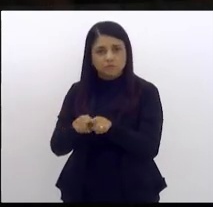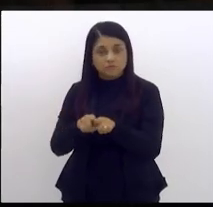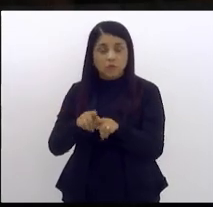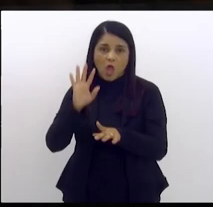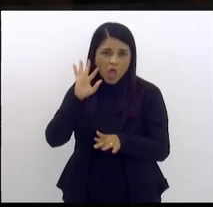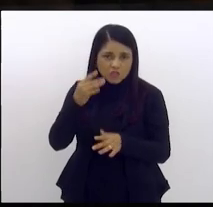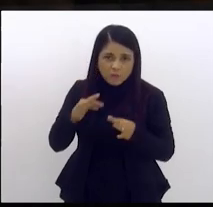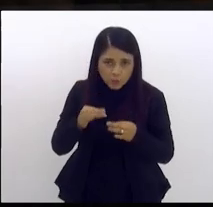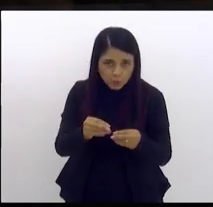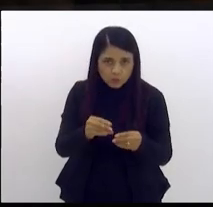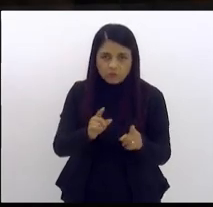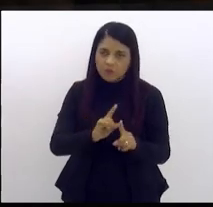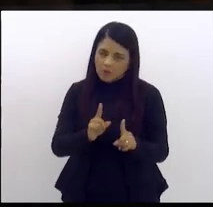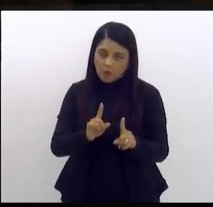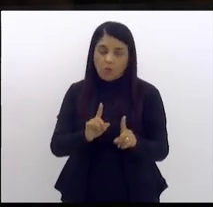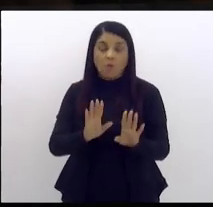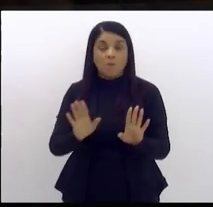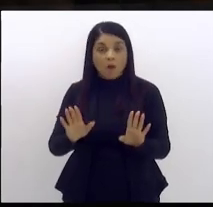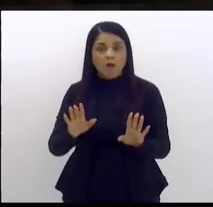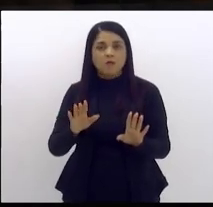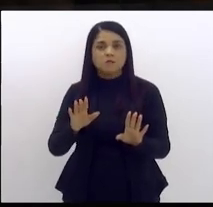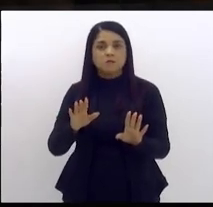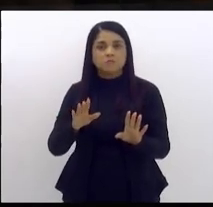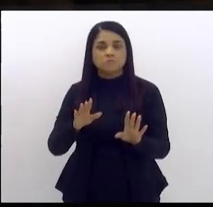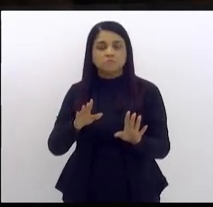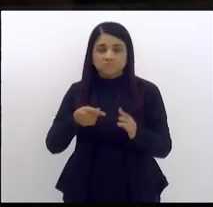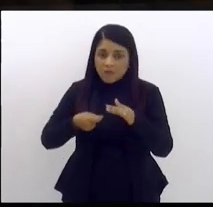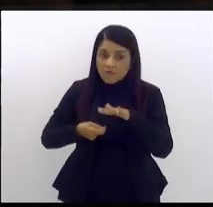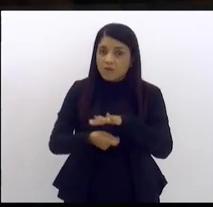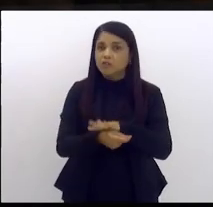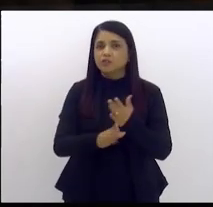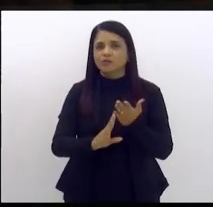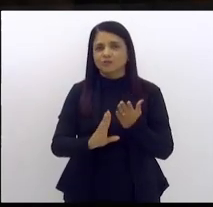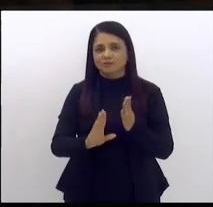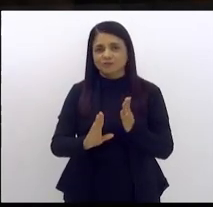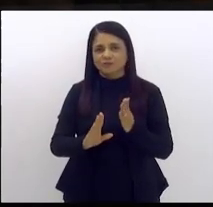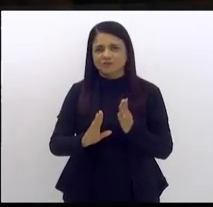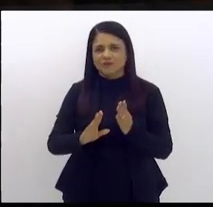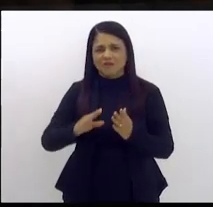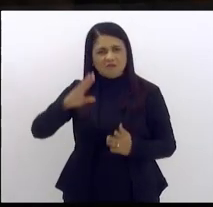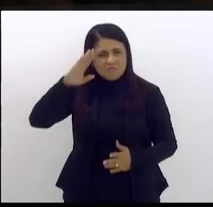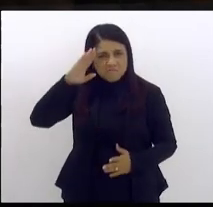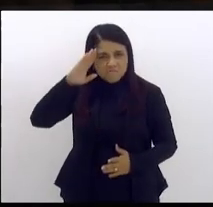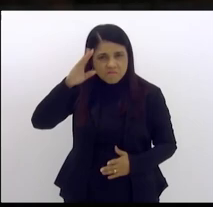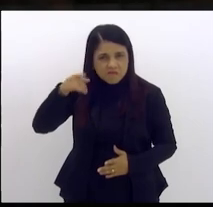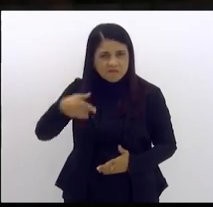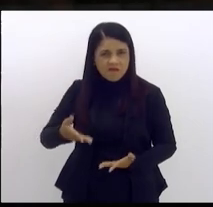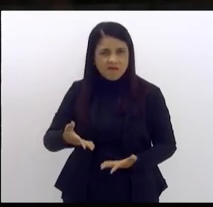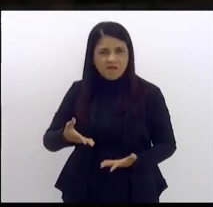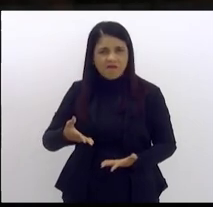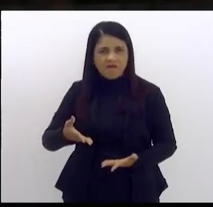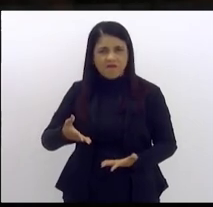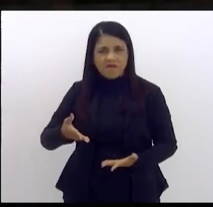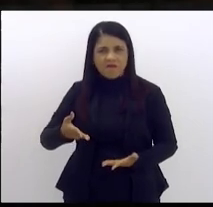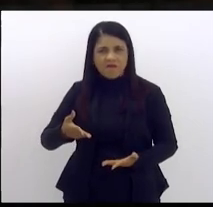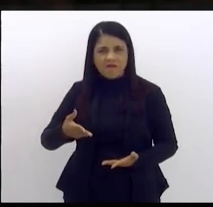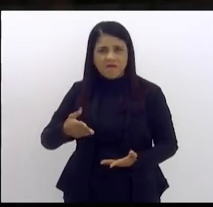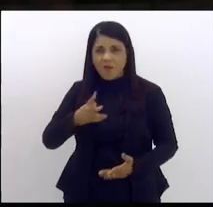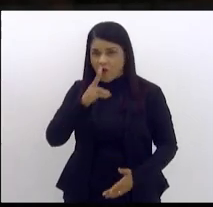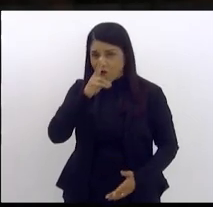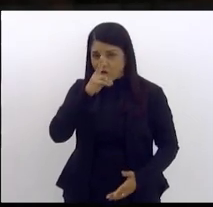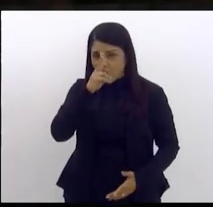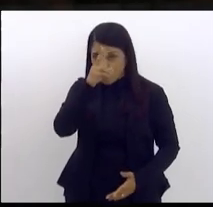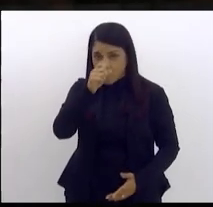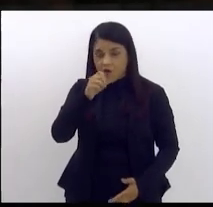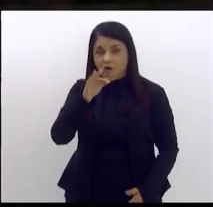não resolveu mas isso é eficiente agora mandar e o o mandou Força Nacional vocês sabem o que que